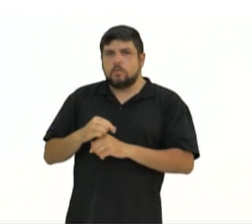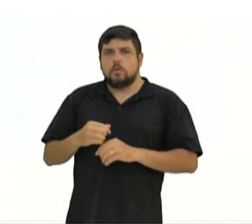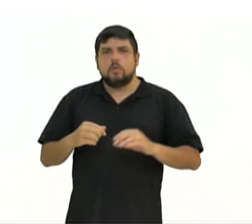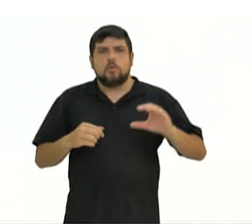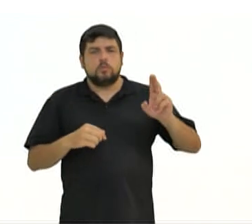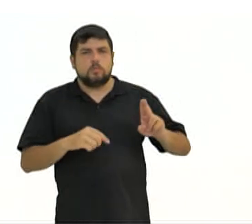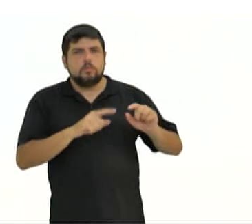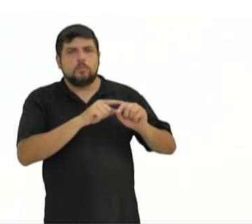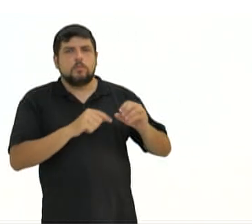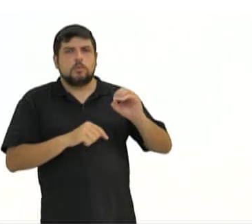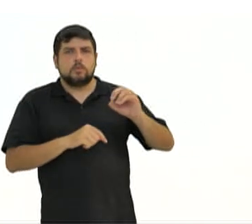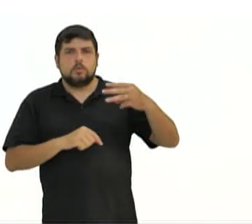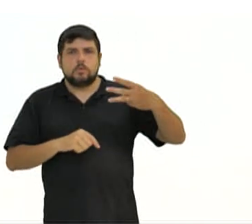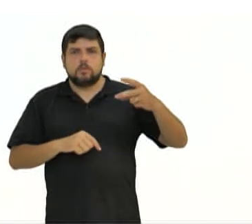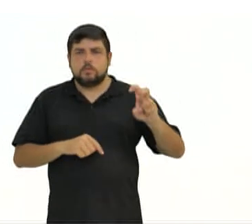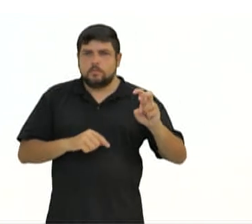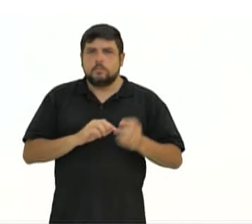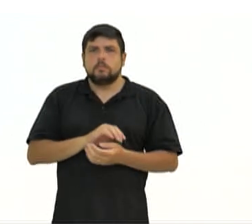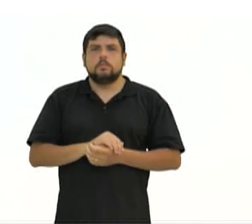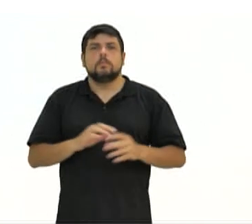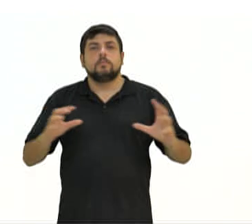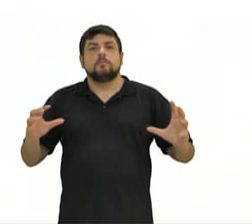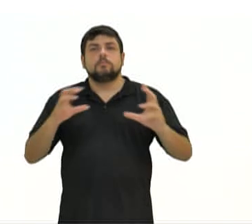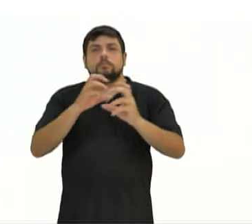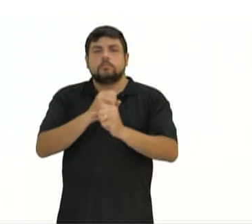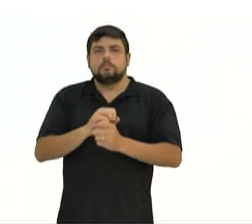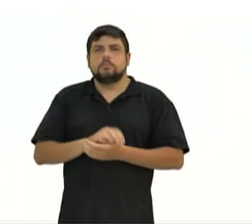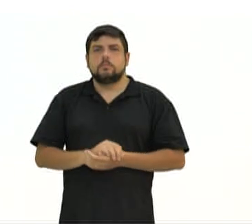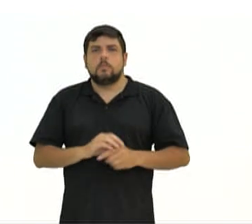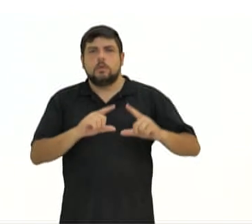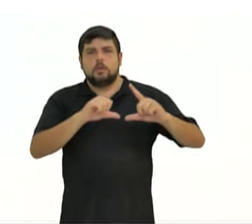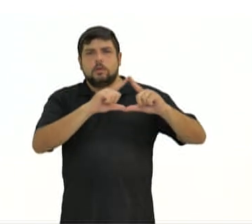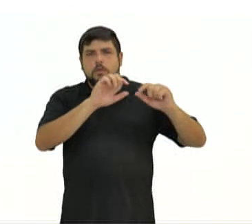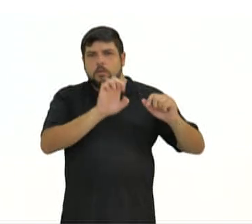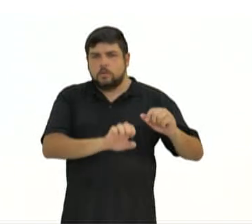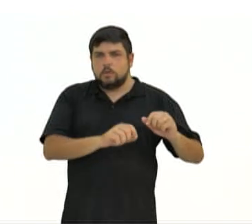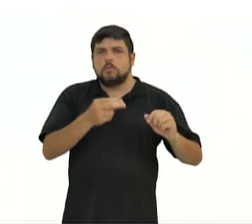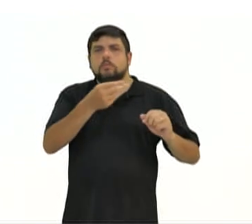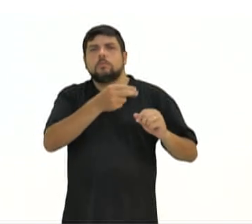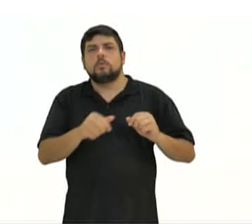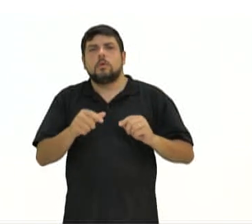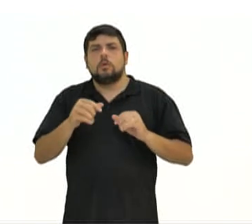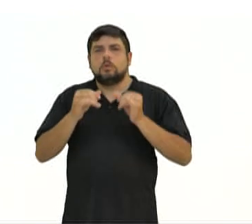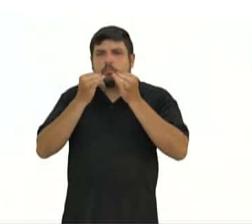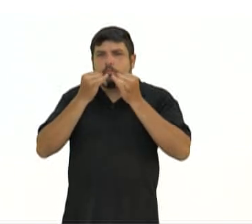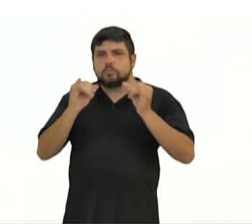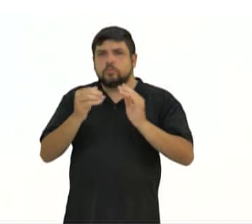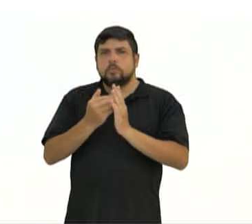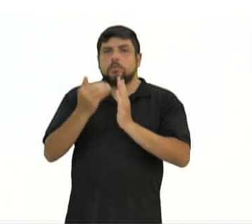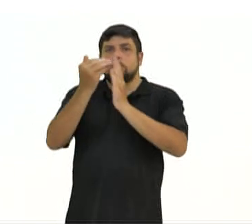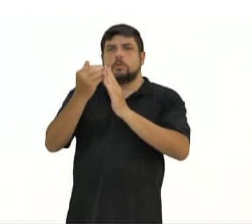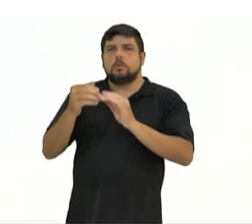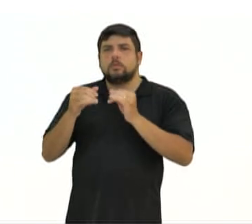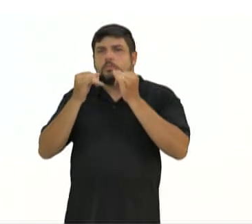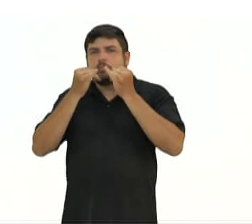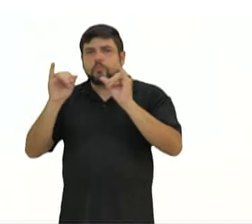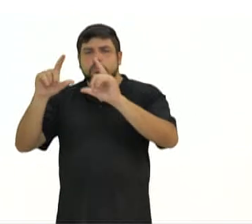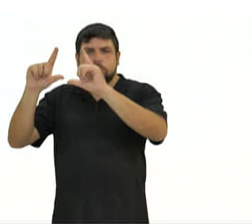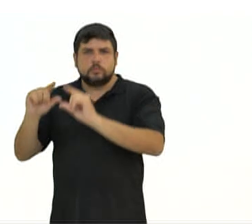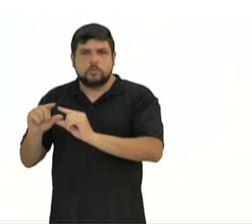mais 0,35. Fazendo a nossa continha, ΔE é igual a energia maior menos energia menor. Fazendo a